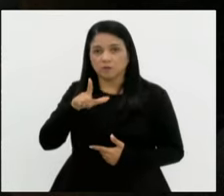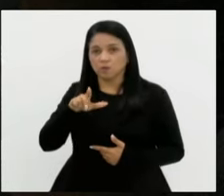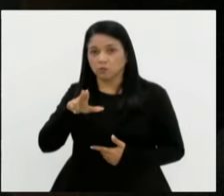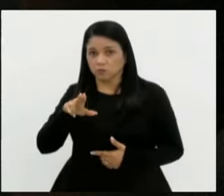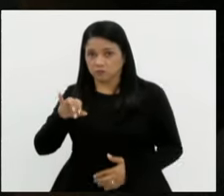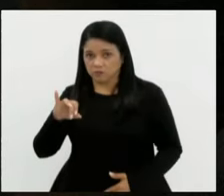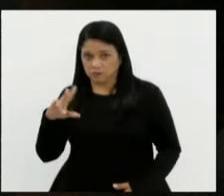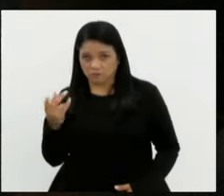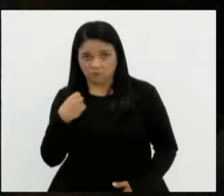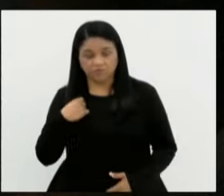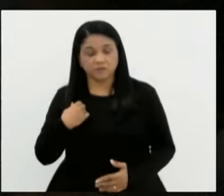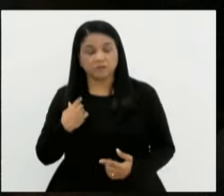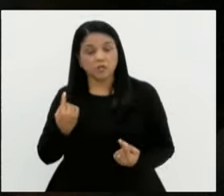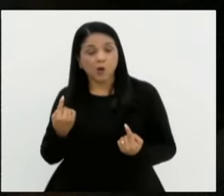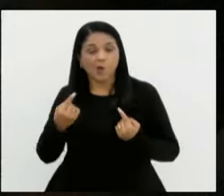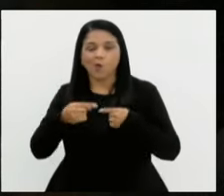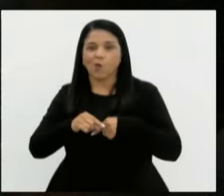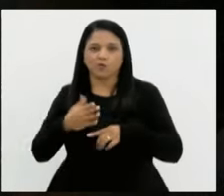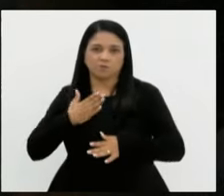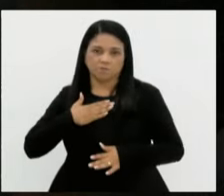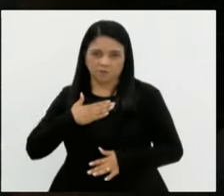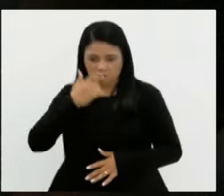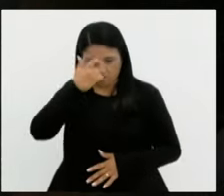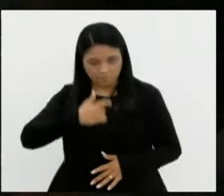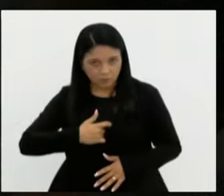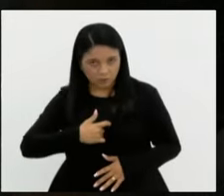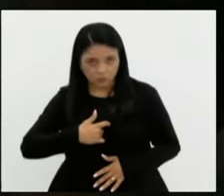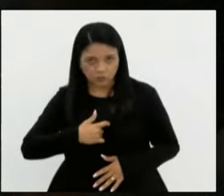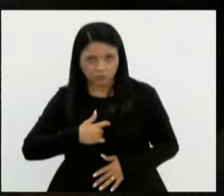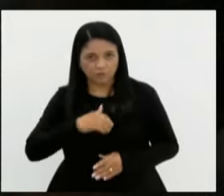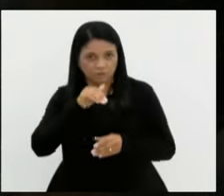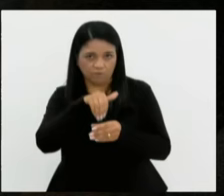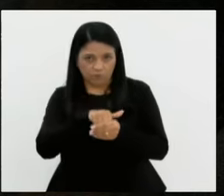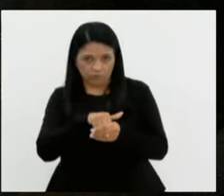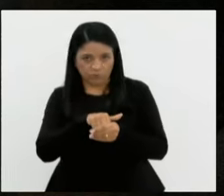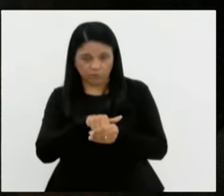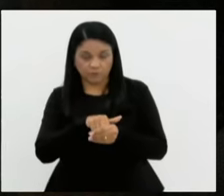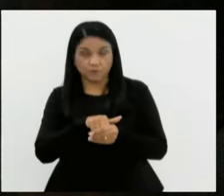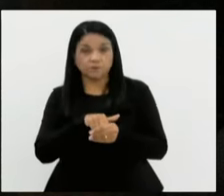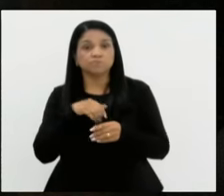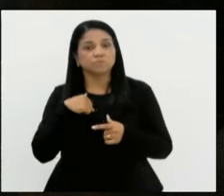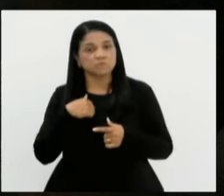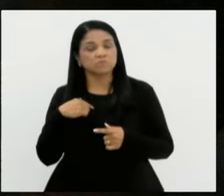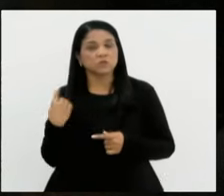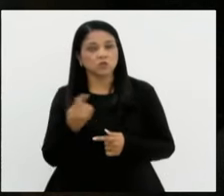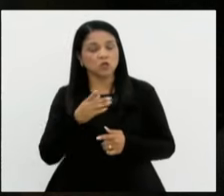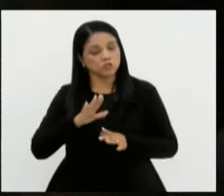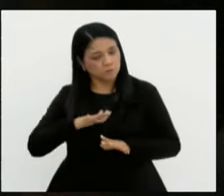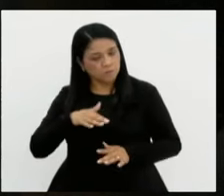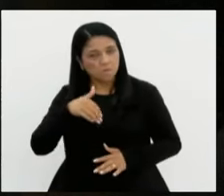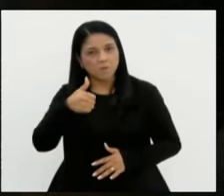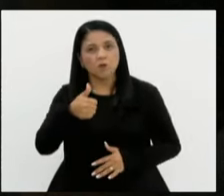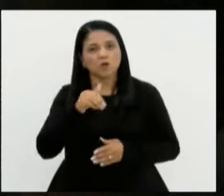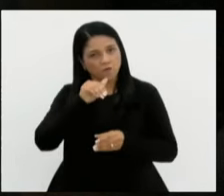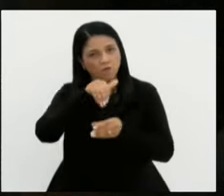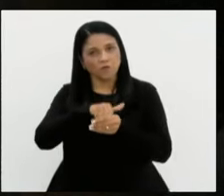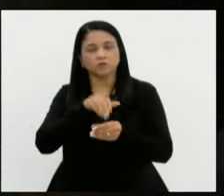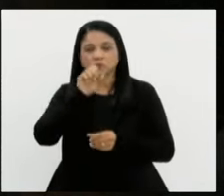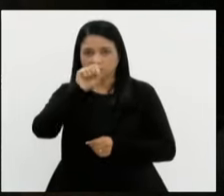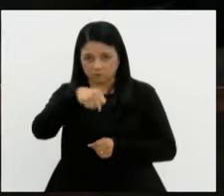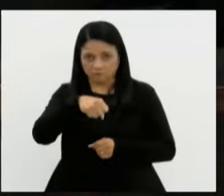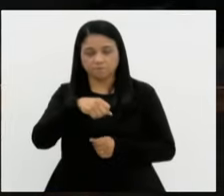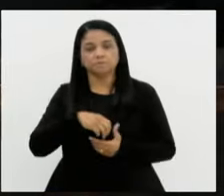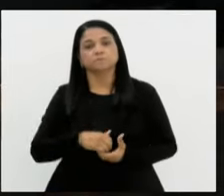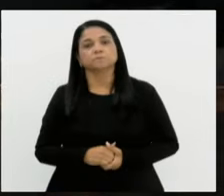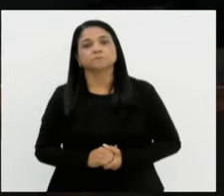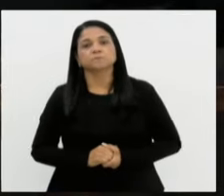mim. Mas eu acho que isso nos faz melhores e fortalece essa casa. Eu voto sim. Muito